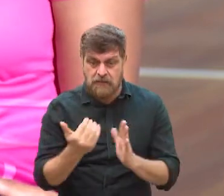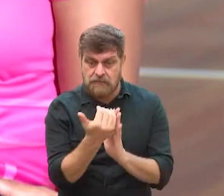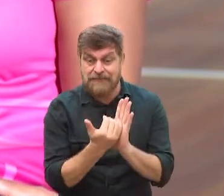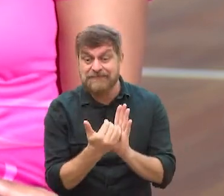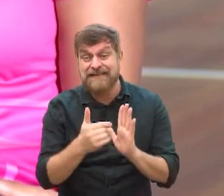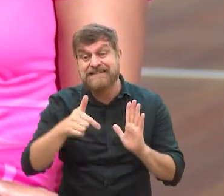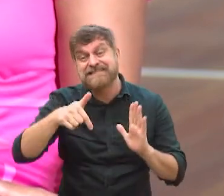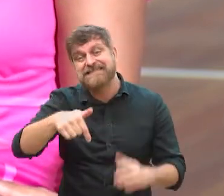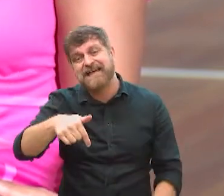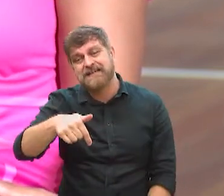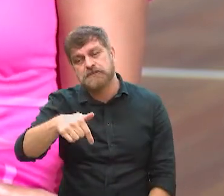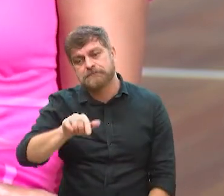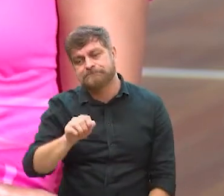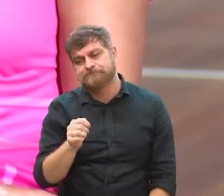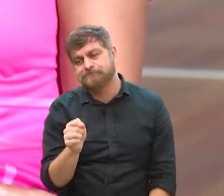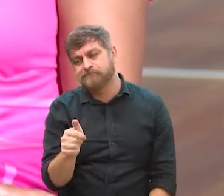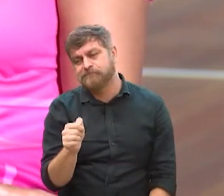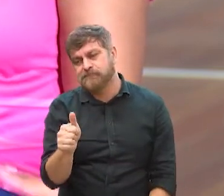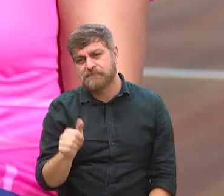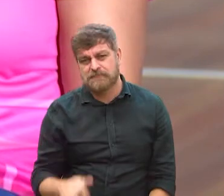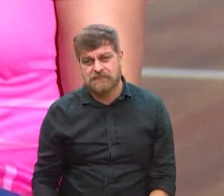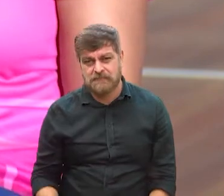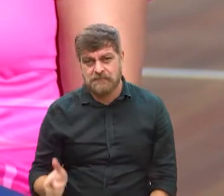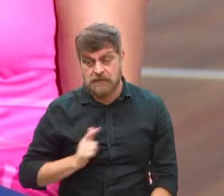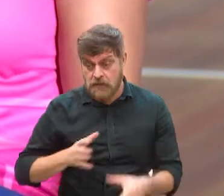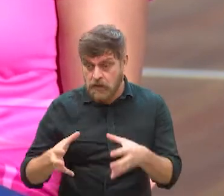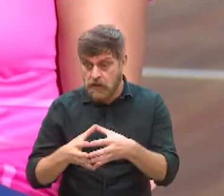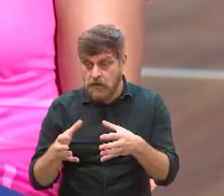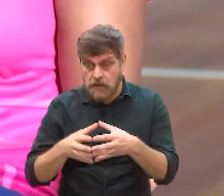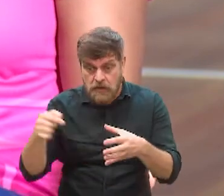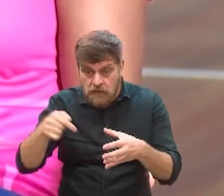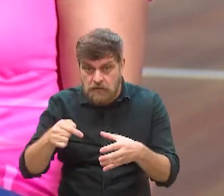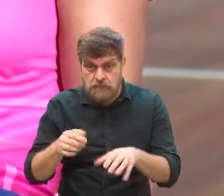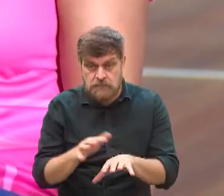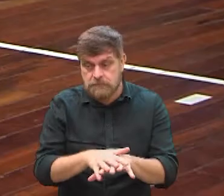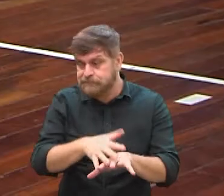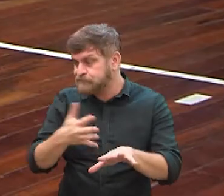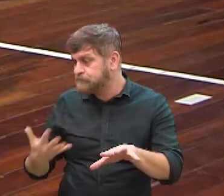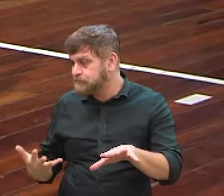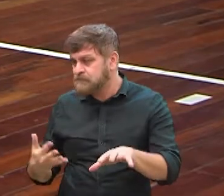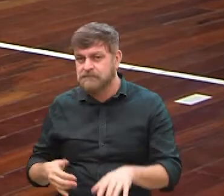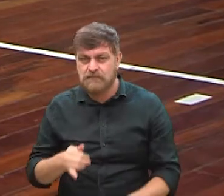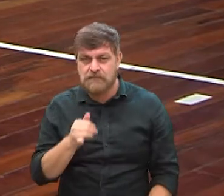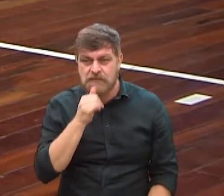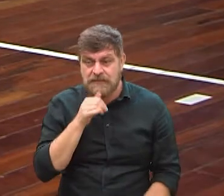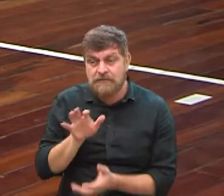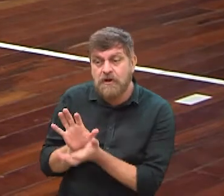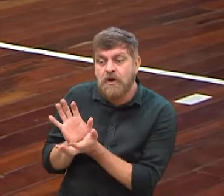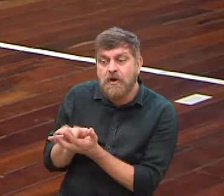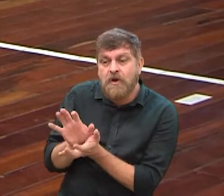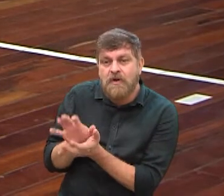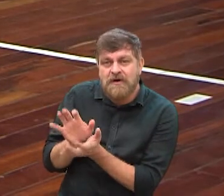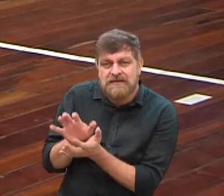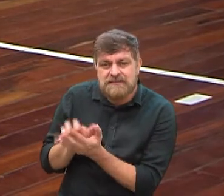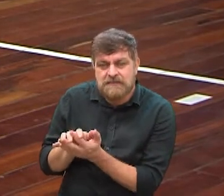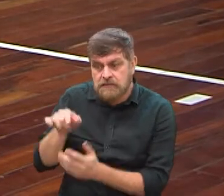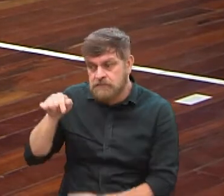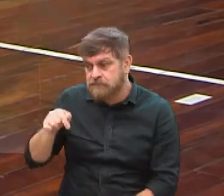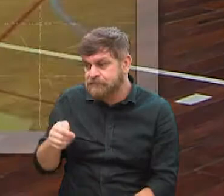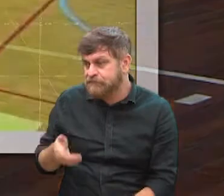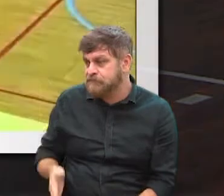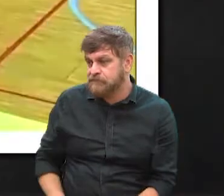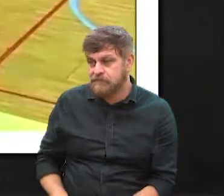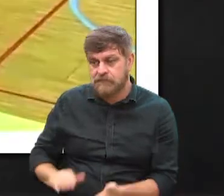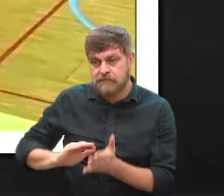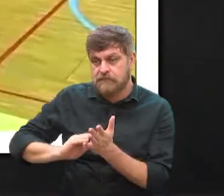apenas 7, né? E grandes equipes que ficaram de fora, como o Recife, né? O Uninassal,